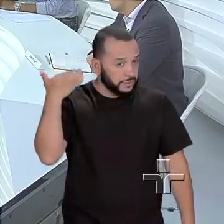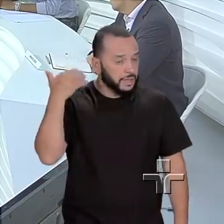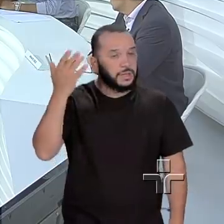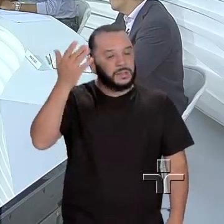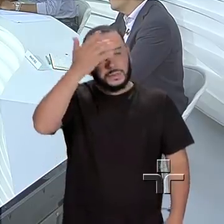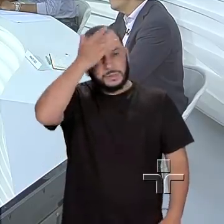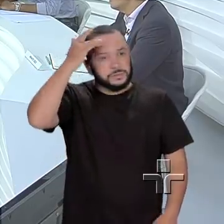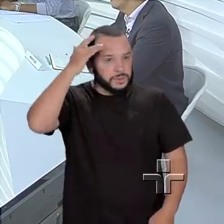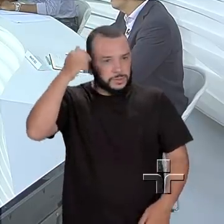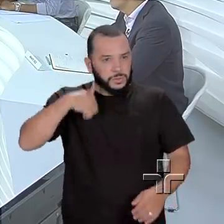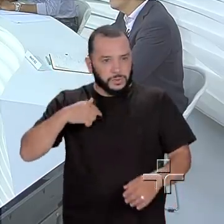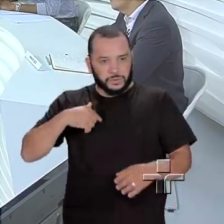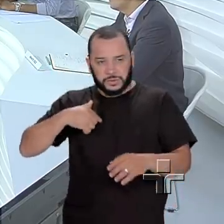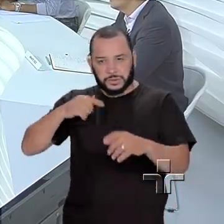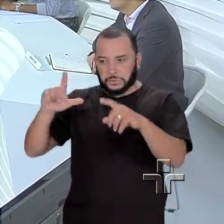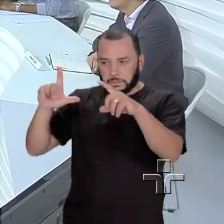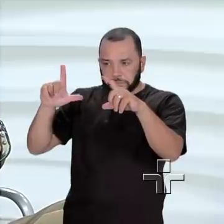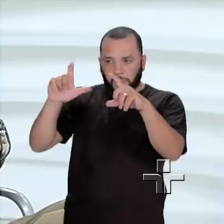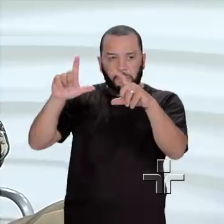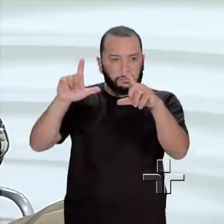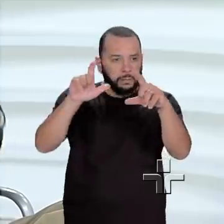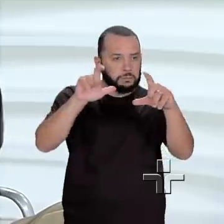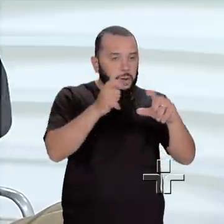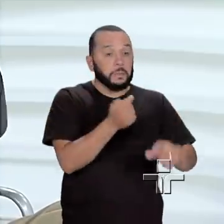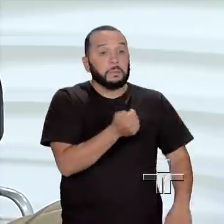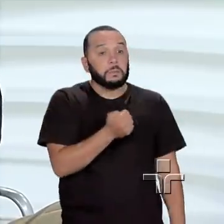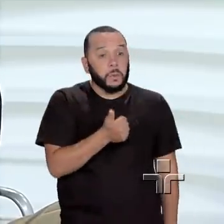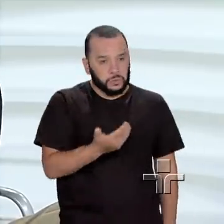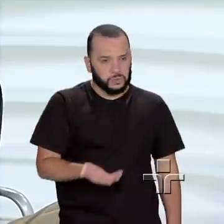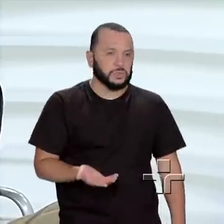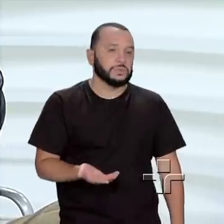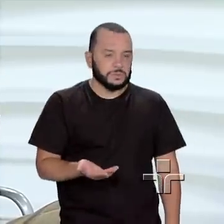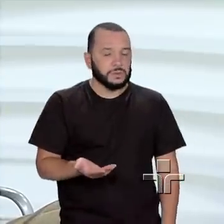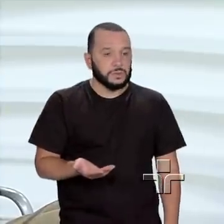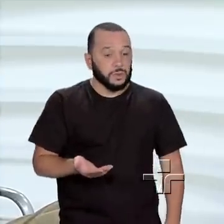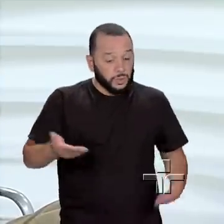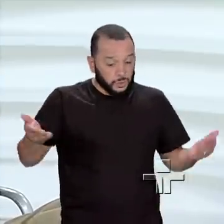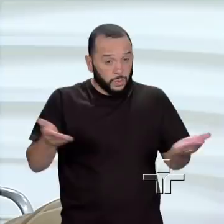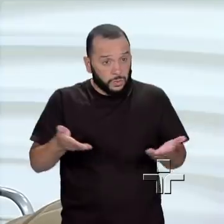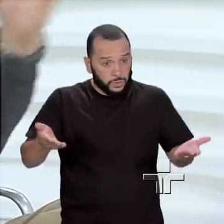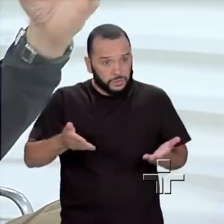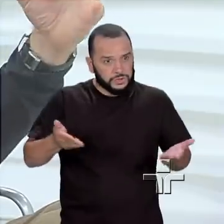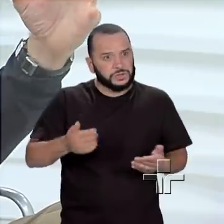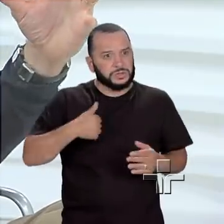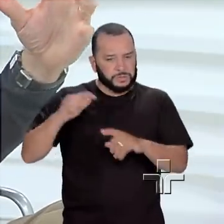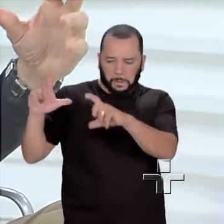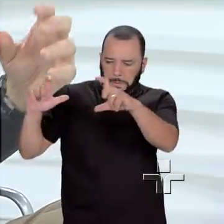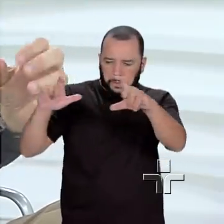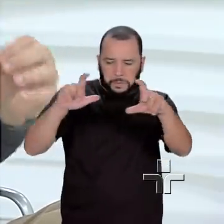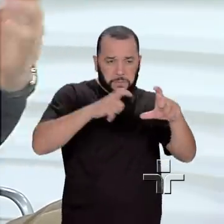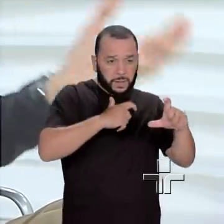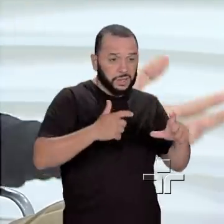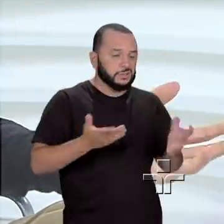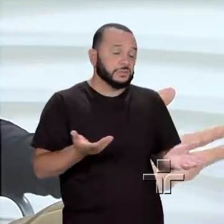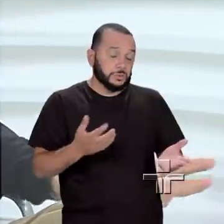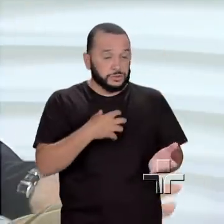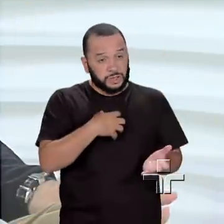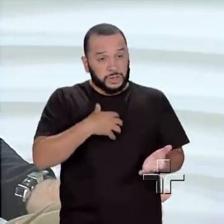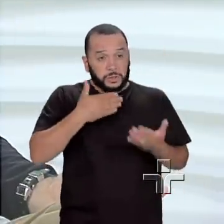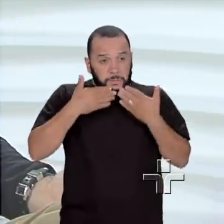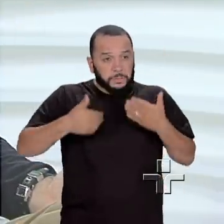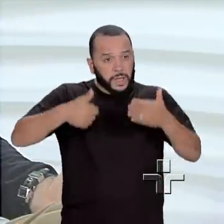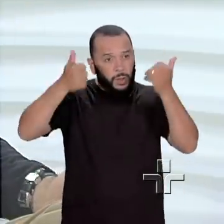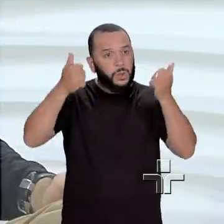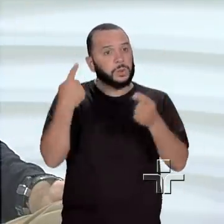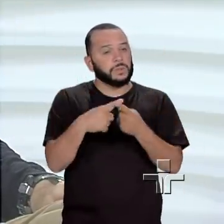espocando milhares de fotos por dia, tá certo? Então, de uma certa forma, melhorou muito. De outra forma, se você não souber